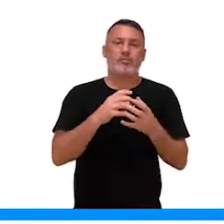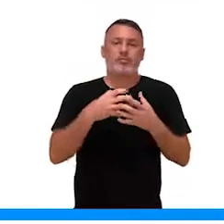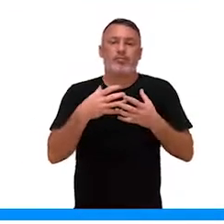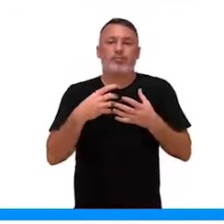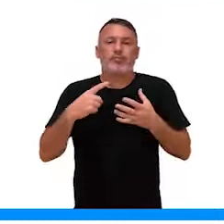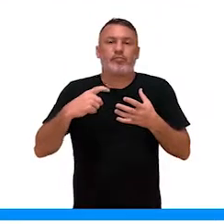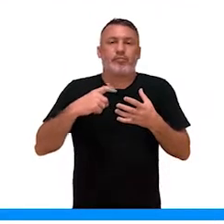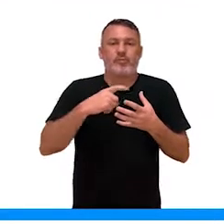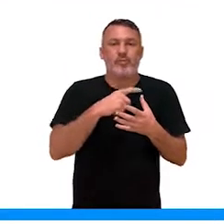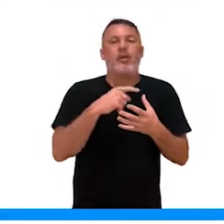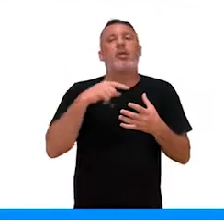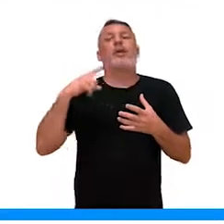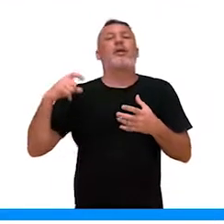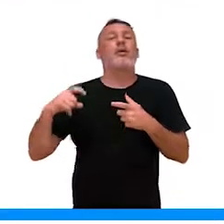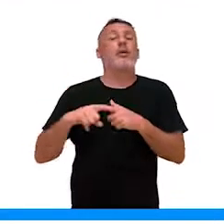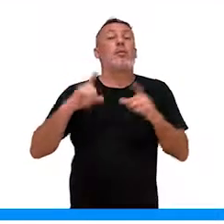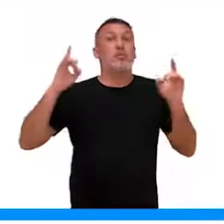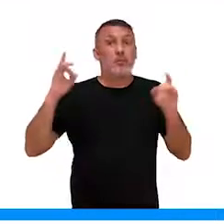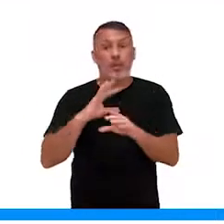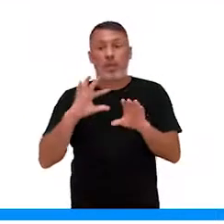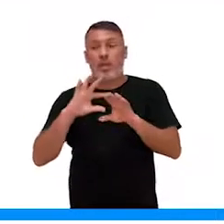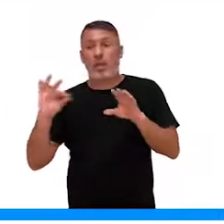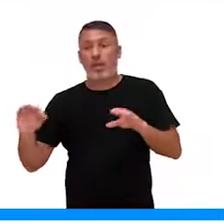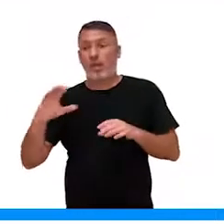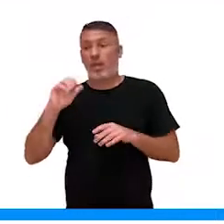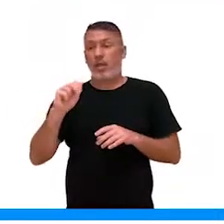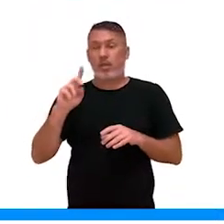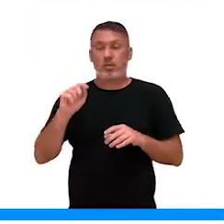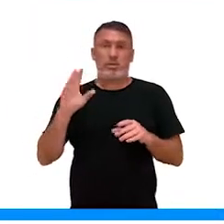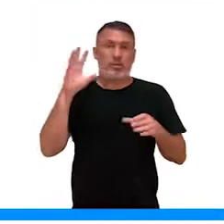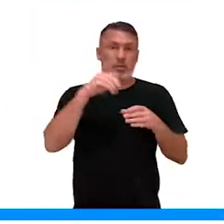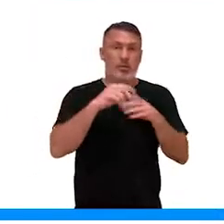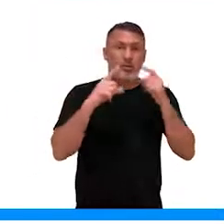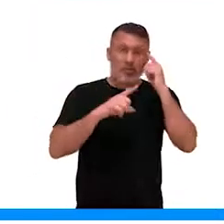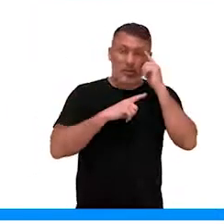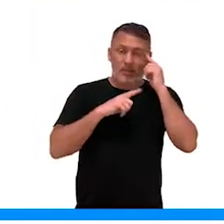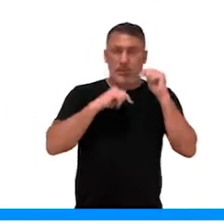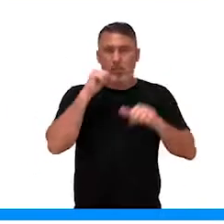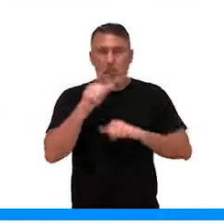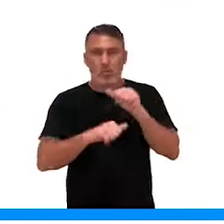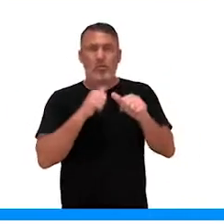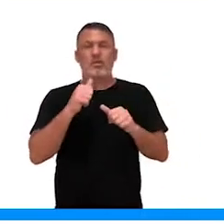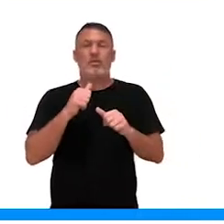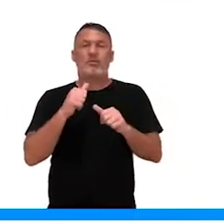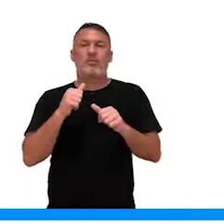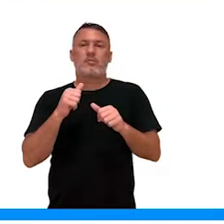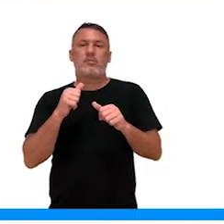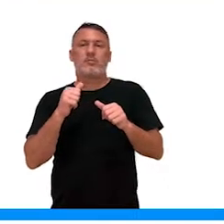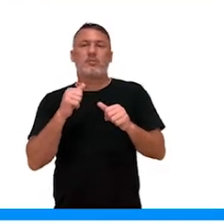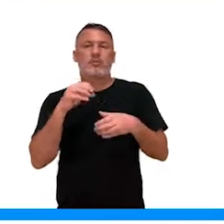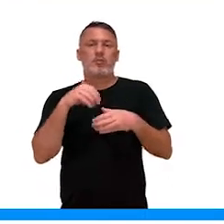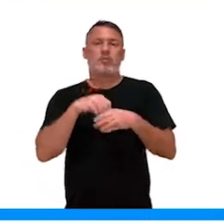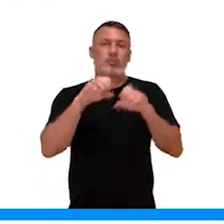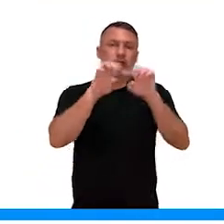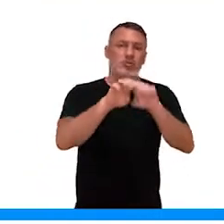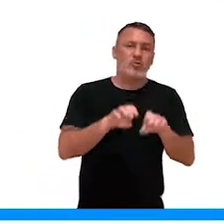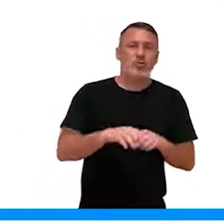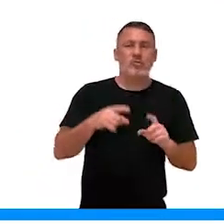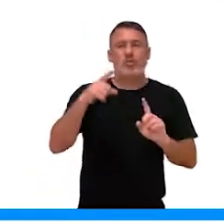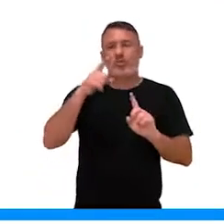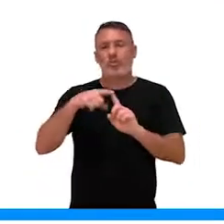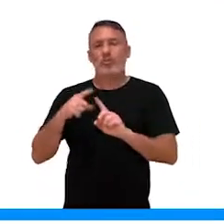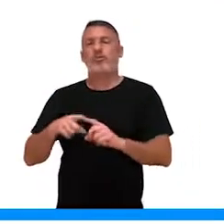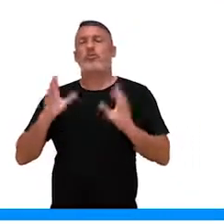espermatozoides. E aí, esses espermatozoides, então, após sofrer essas mudanças